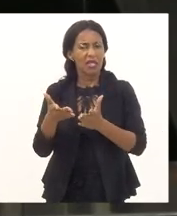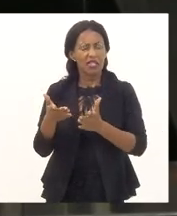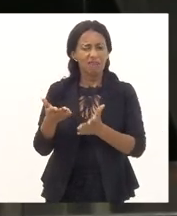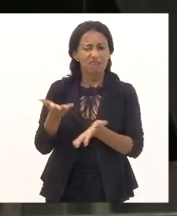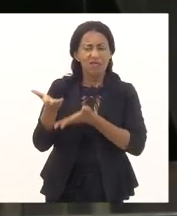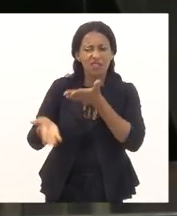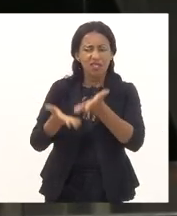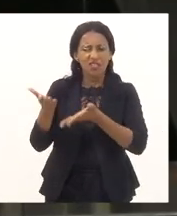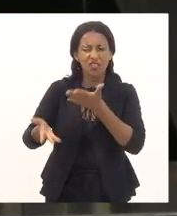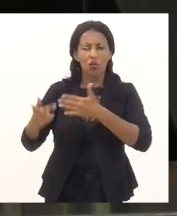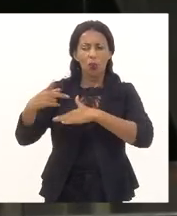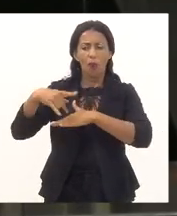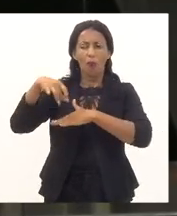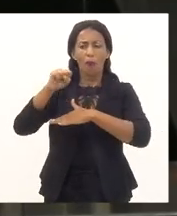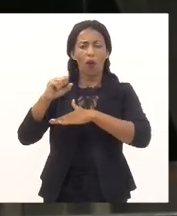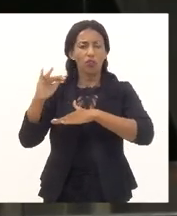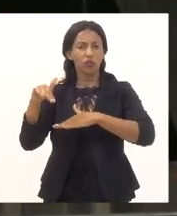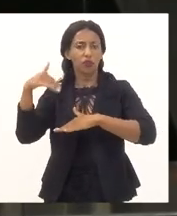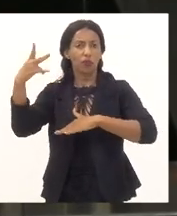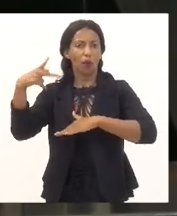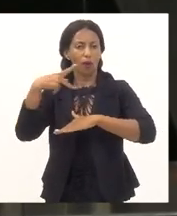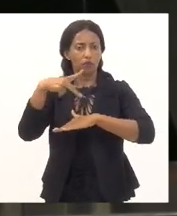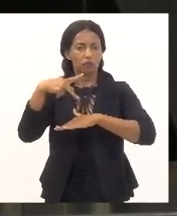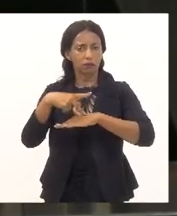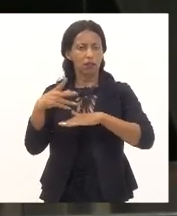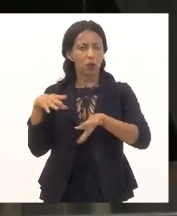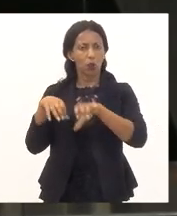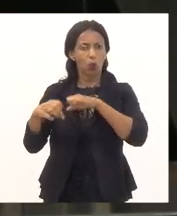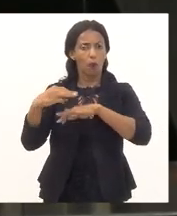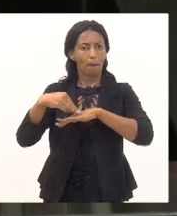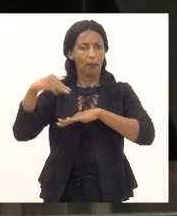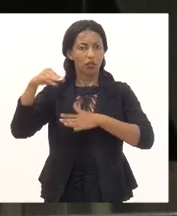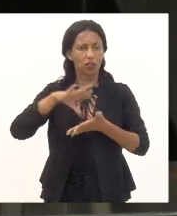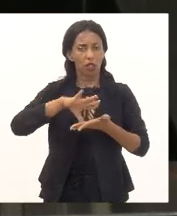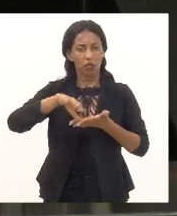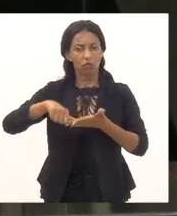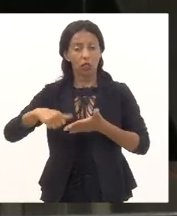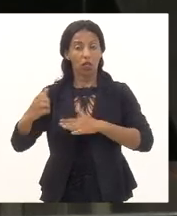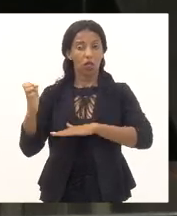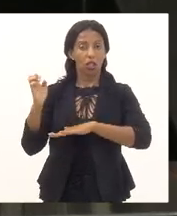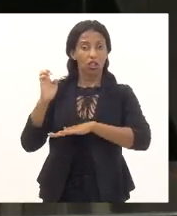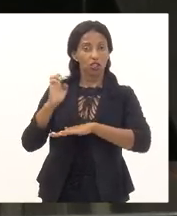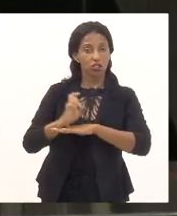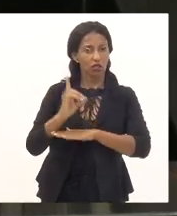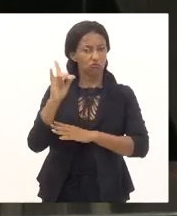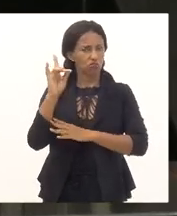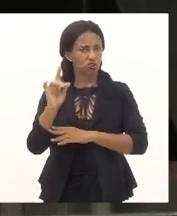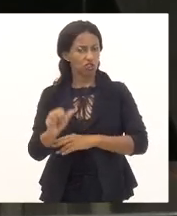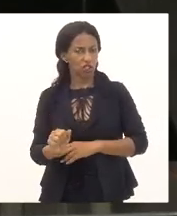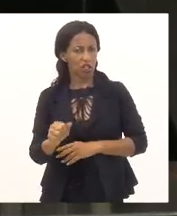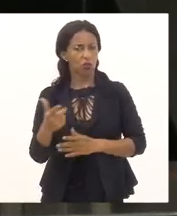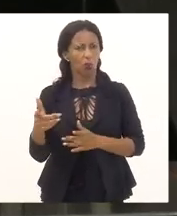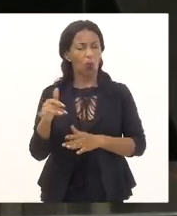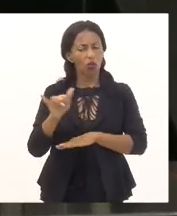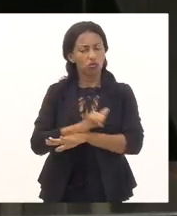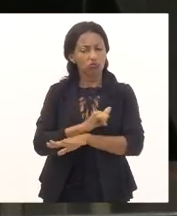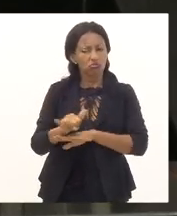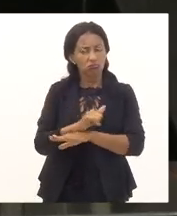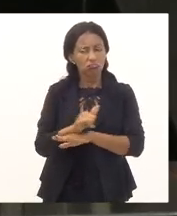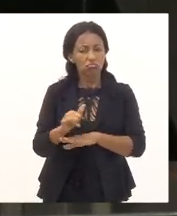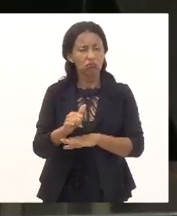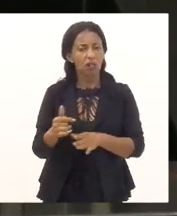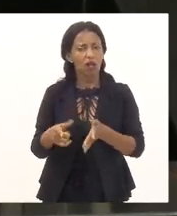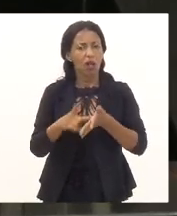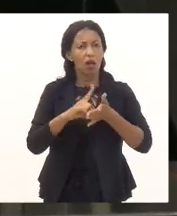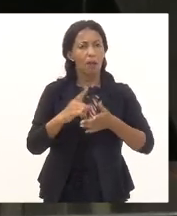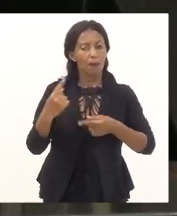de pós-graduação no exterior. Ele concluiu o mestrado em corrupção e o Estado de Direito, hoje estratégias